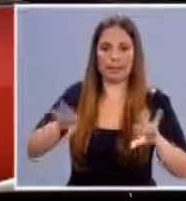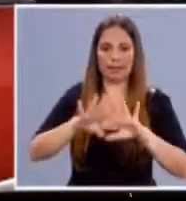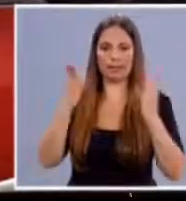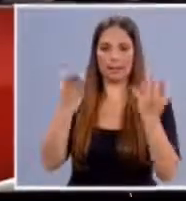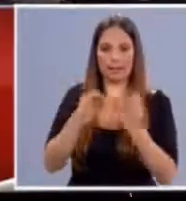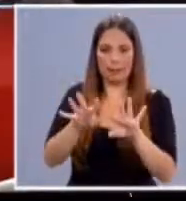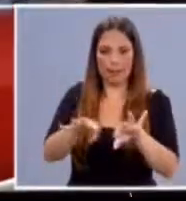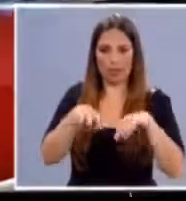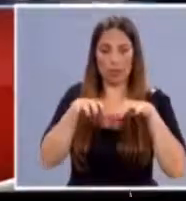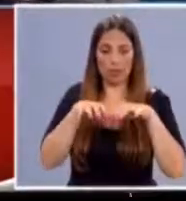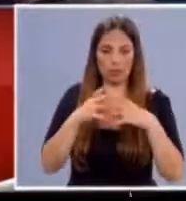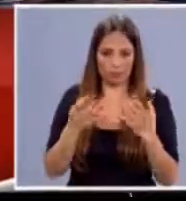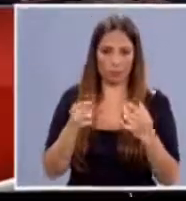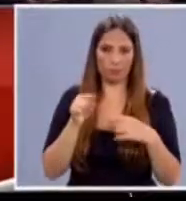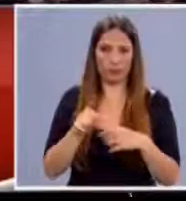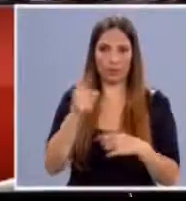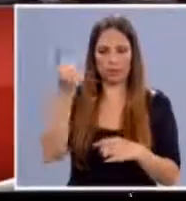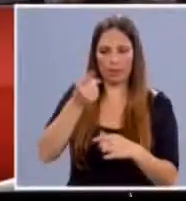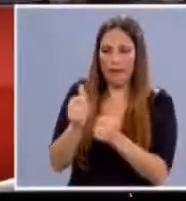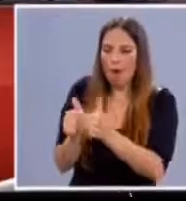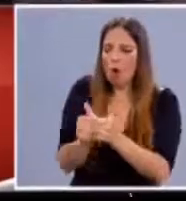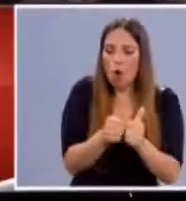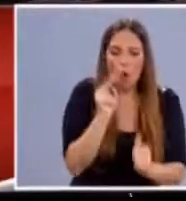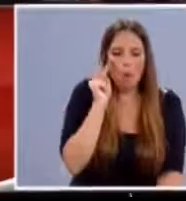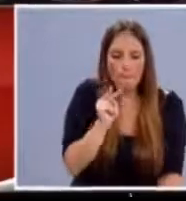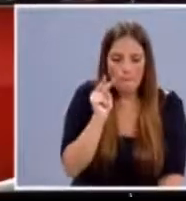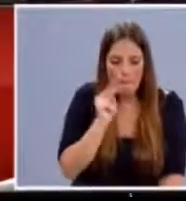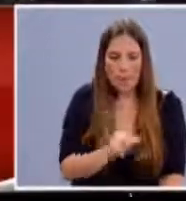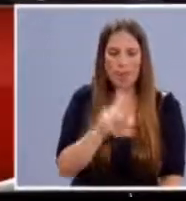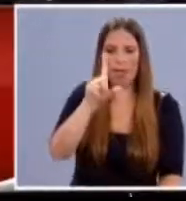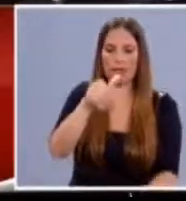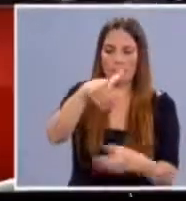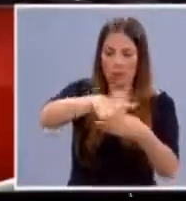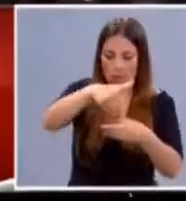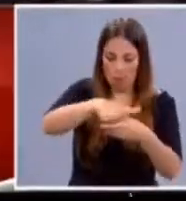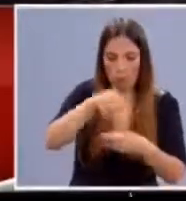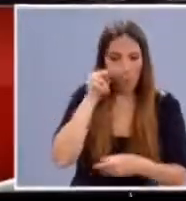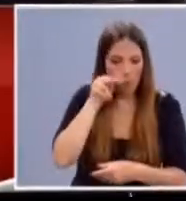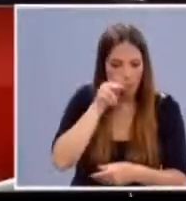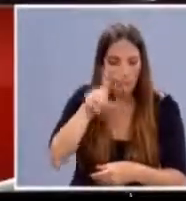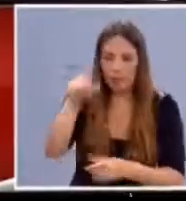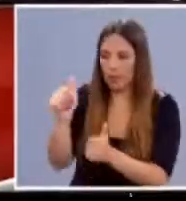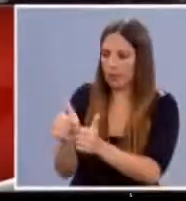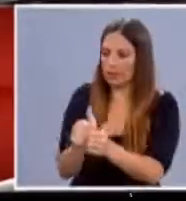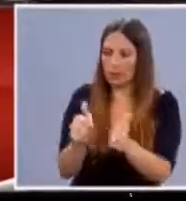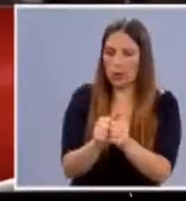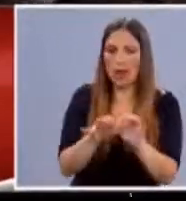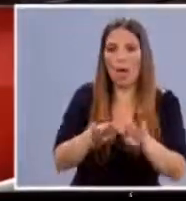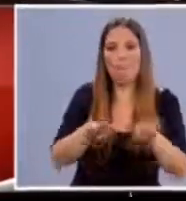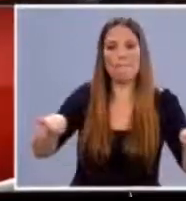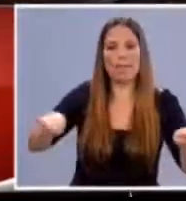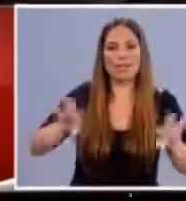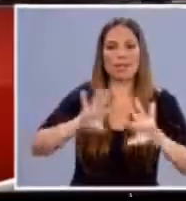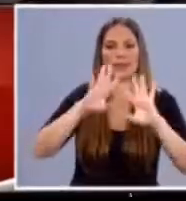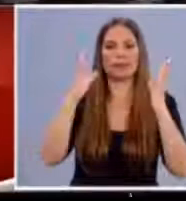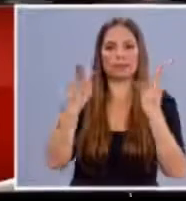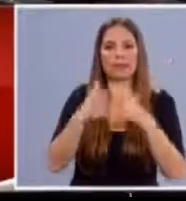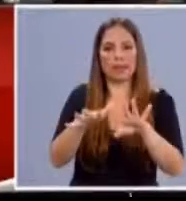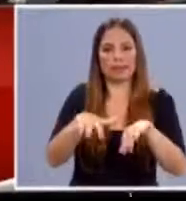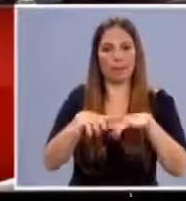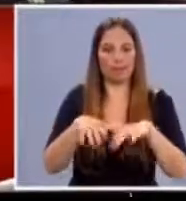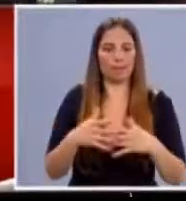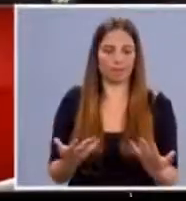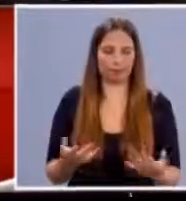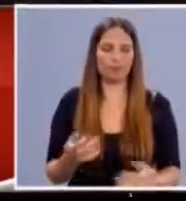funções acompanhar a credenciação, o processo da votação e assessorar a mesa da Assembleia Geral. Escusado